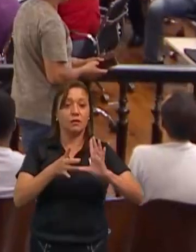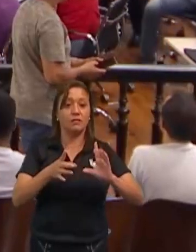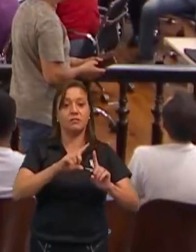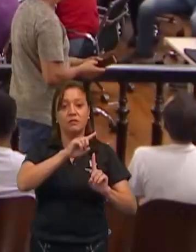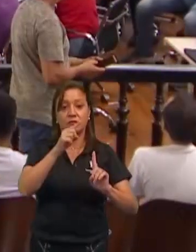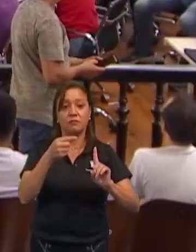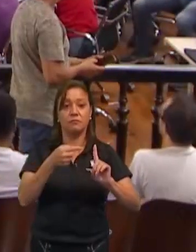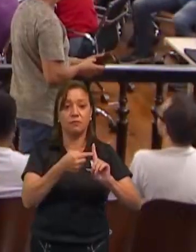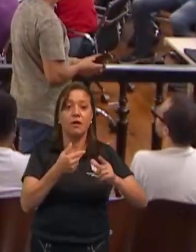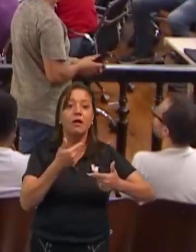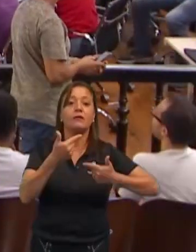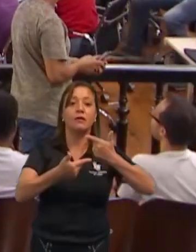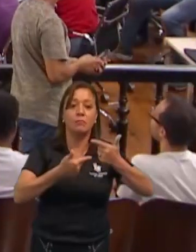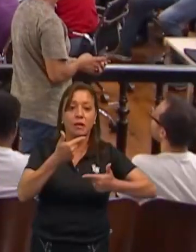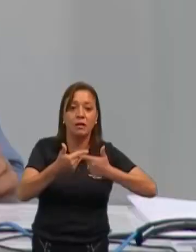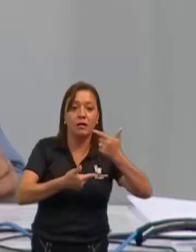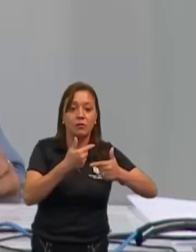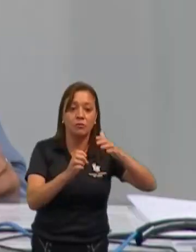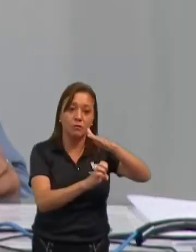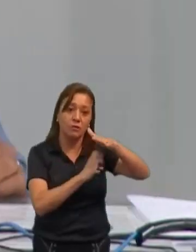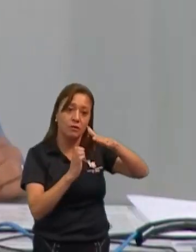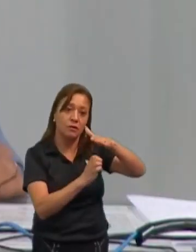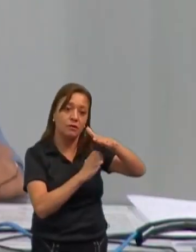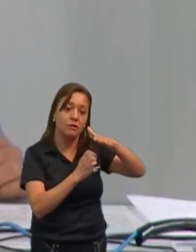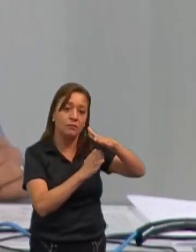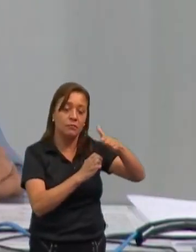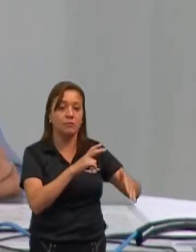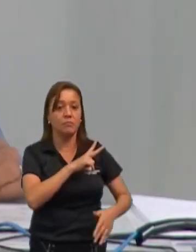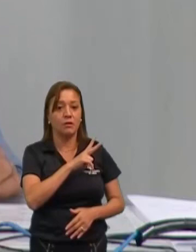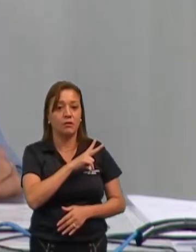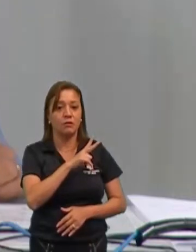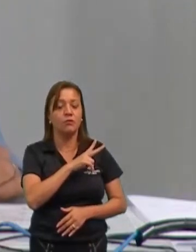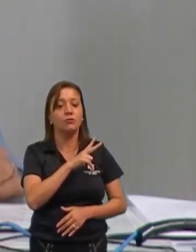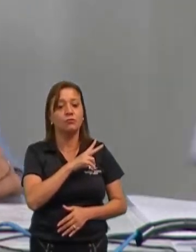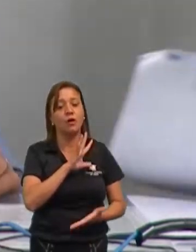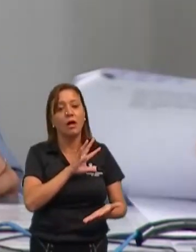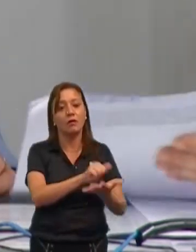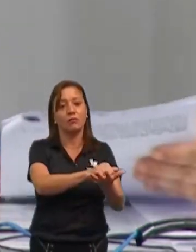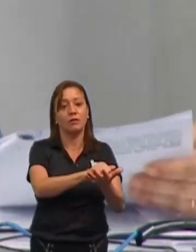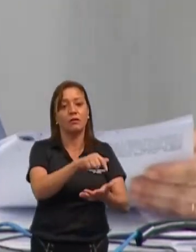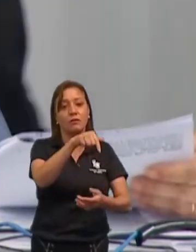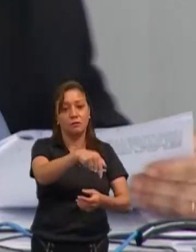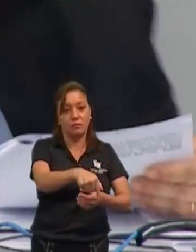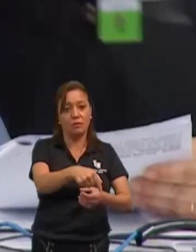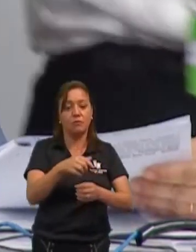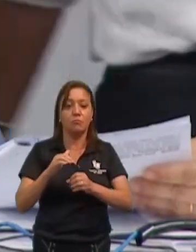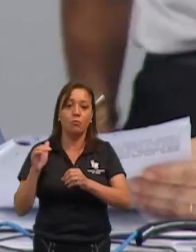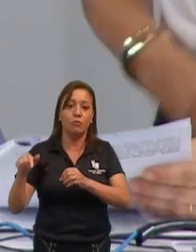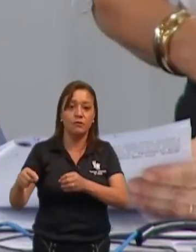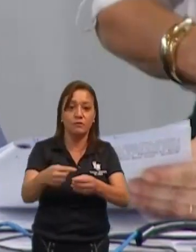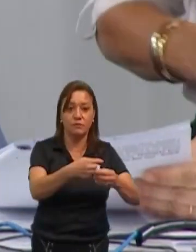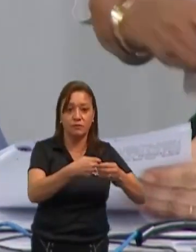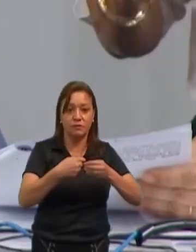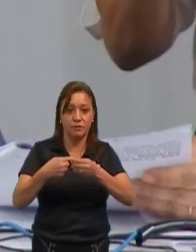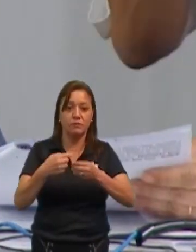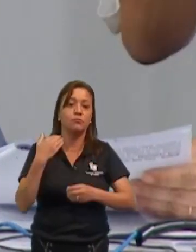às trabalhadoras de empresas terceirizadas, contratadas pelo município de Juiz de Fora.